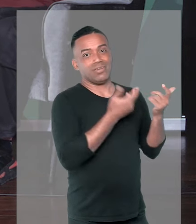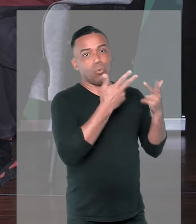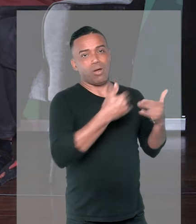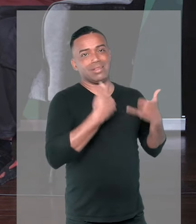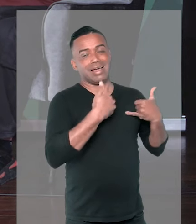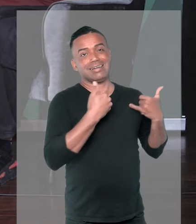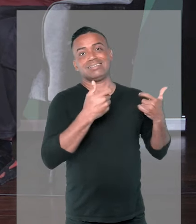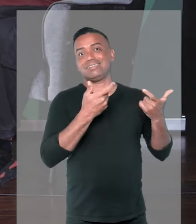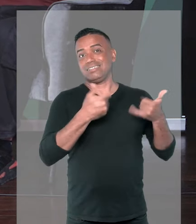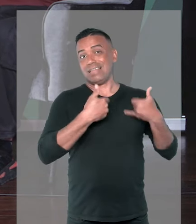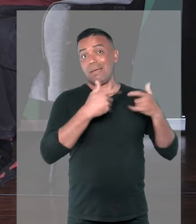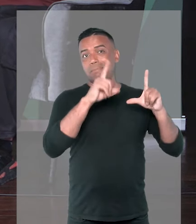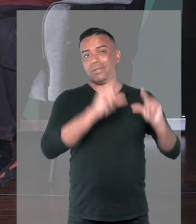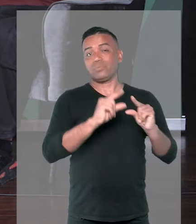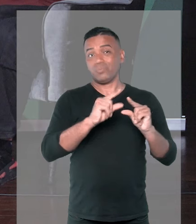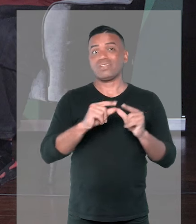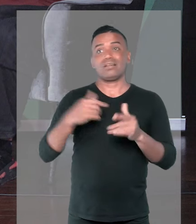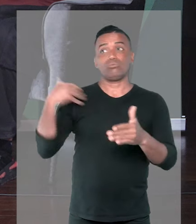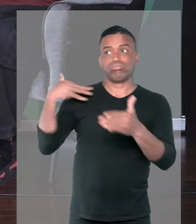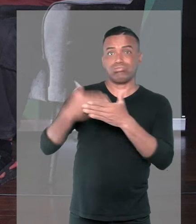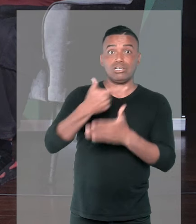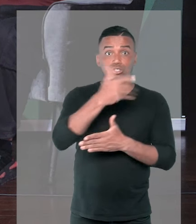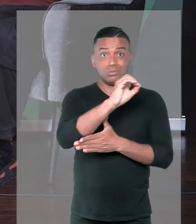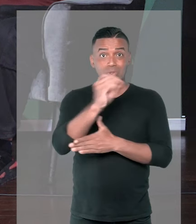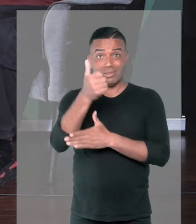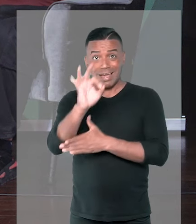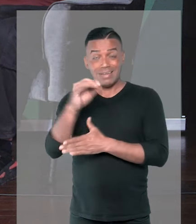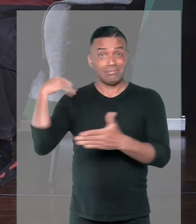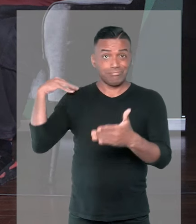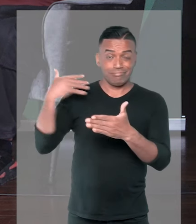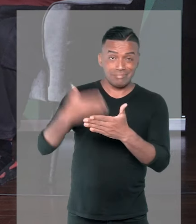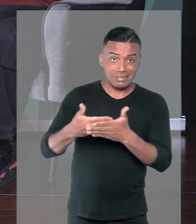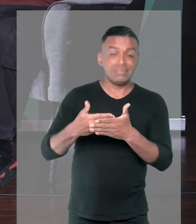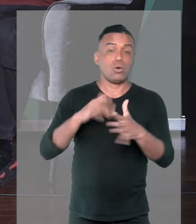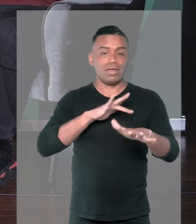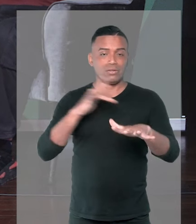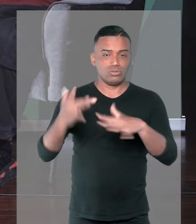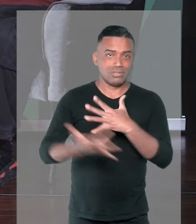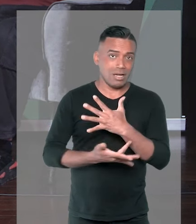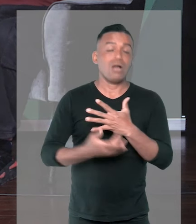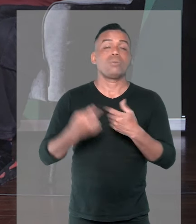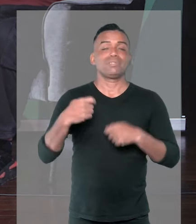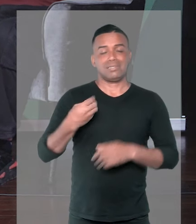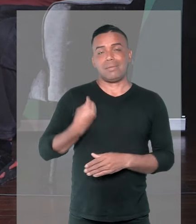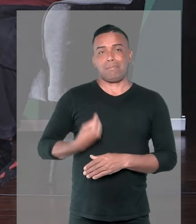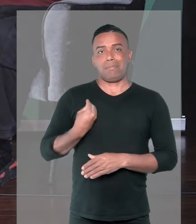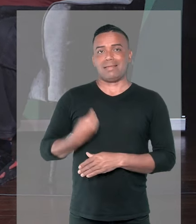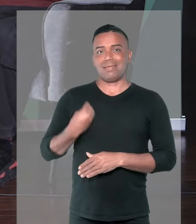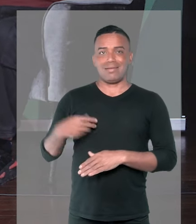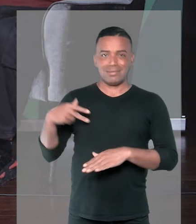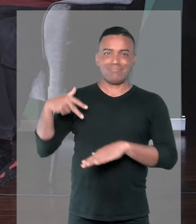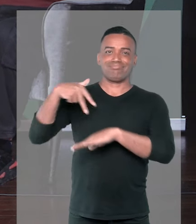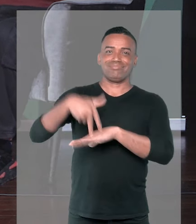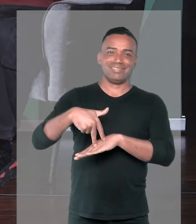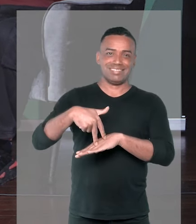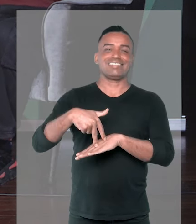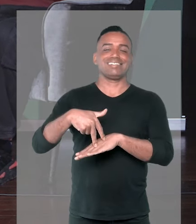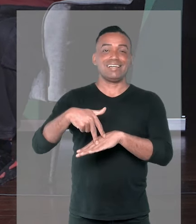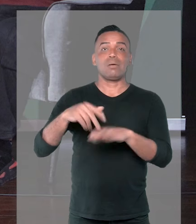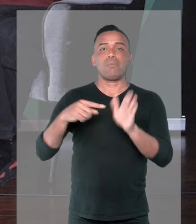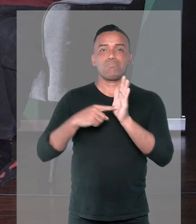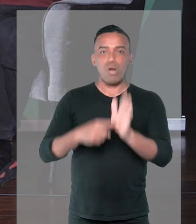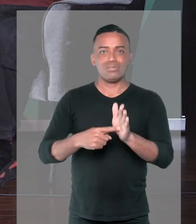cá que é justamente quando as redes sociais começam a se tornar lugar comum né você tem que ter uma presença na rede social e você tem que mostrar a sua